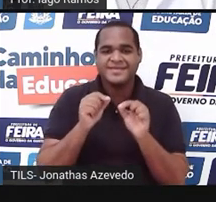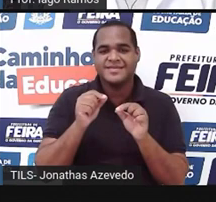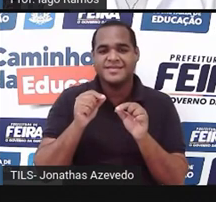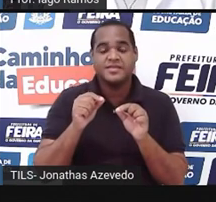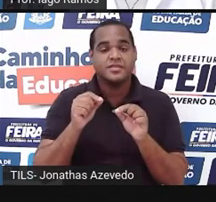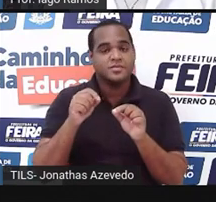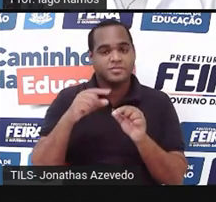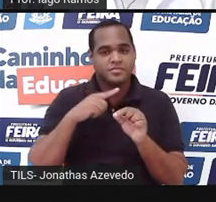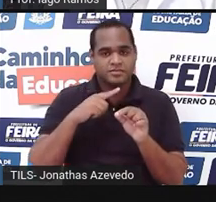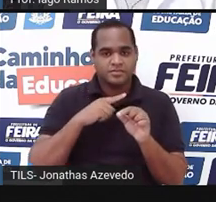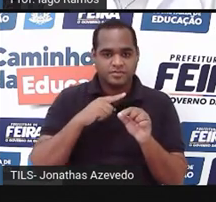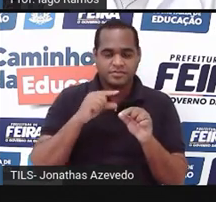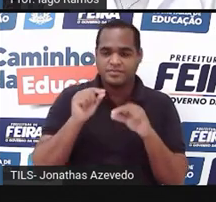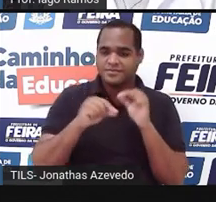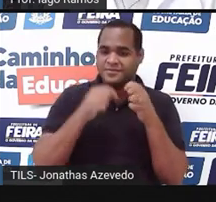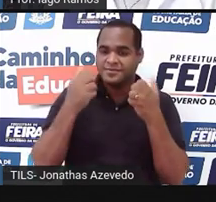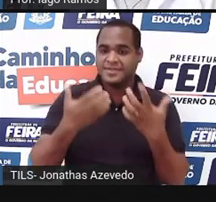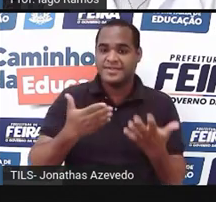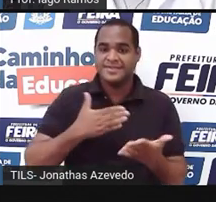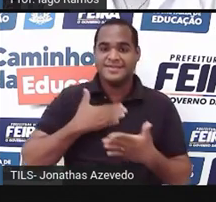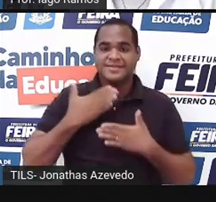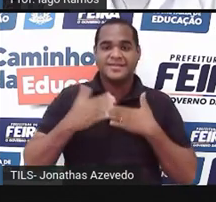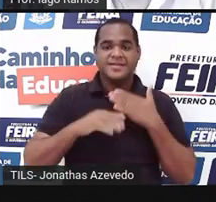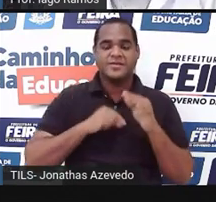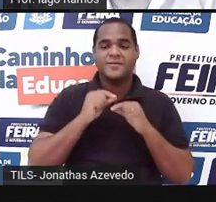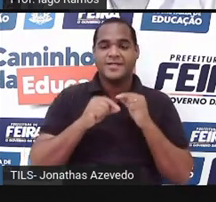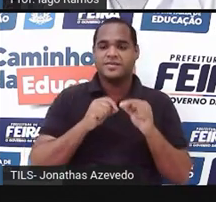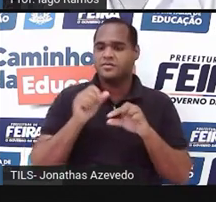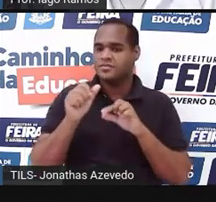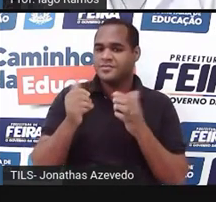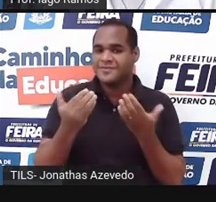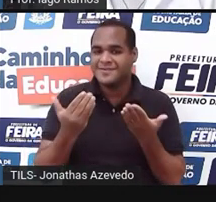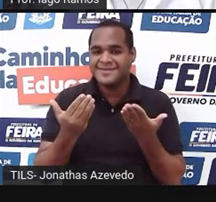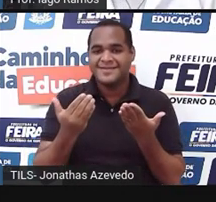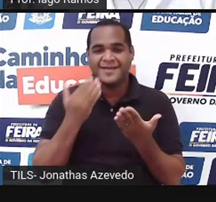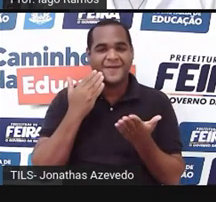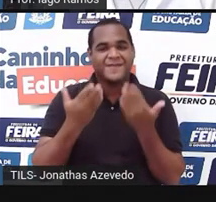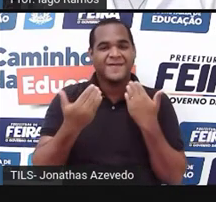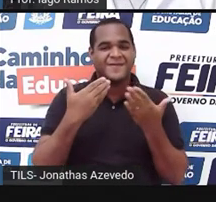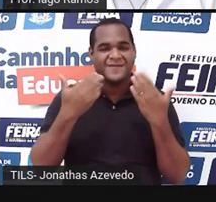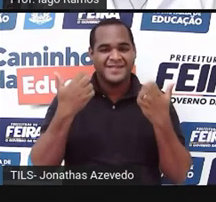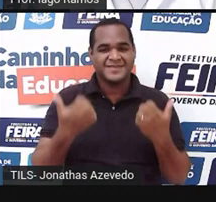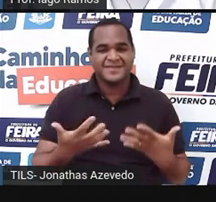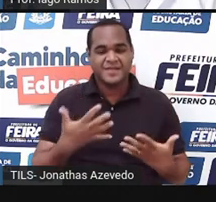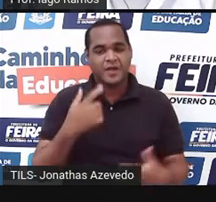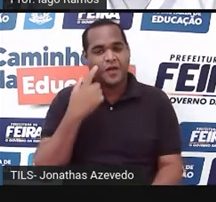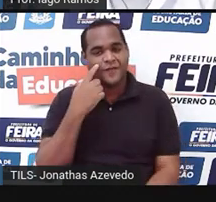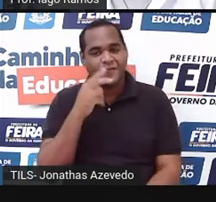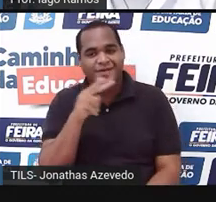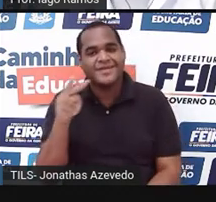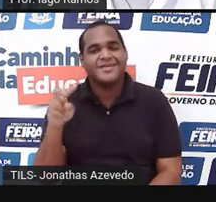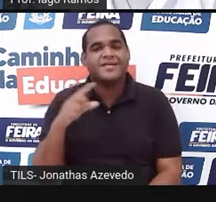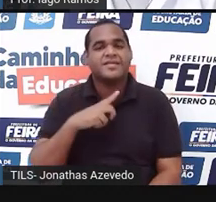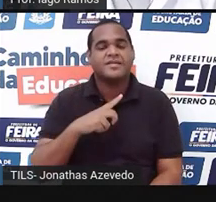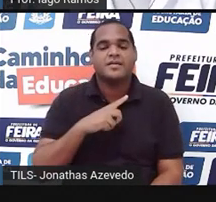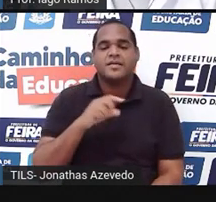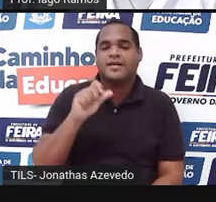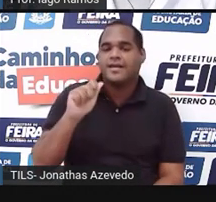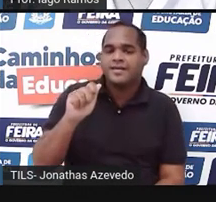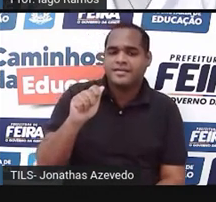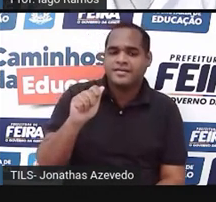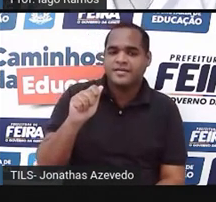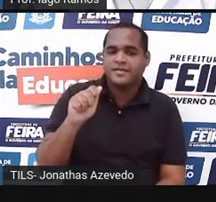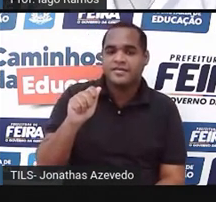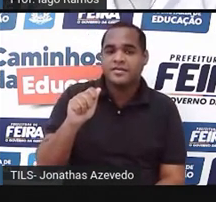pouco de suspense Não Faz Mal Então vem comigo olha só é a letra